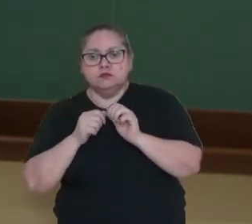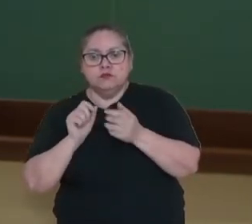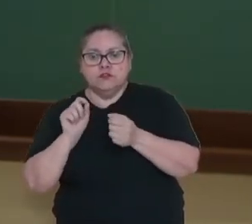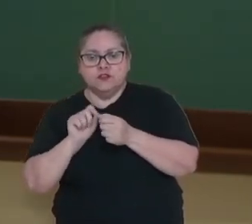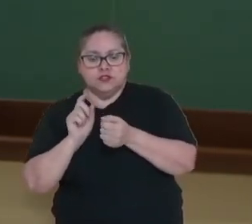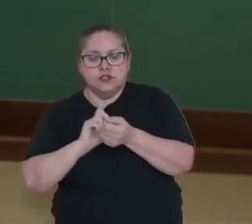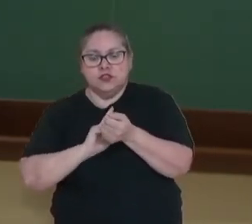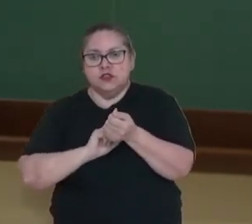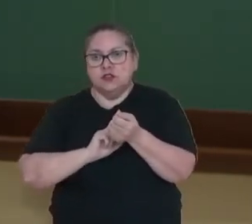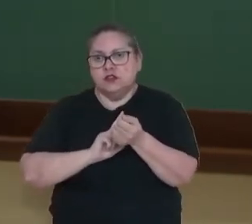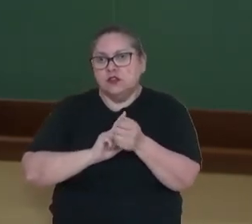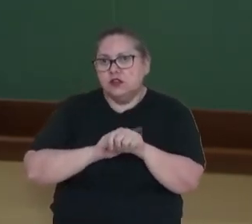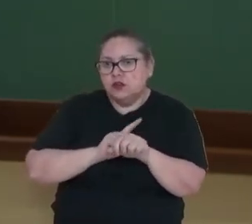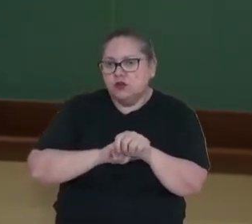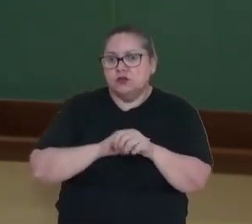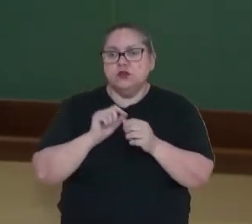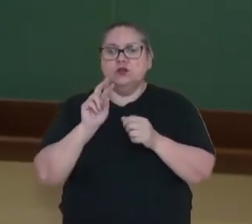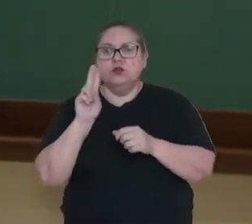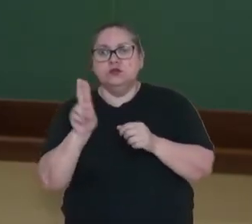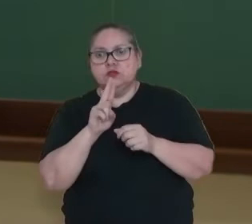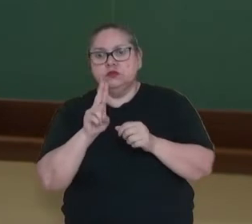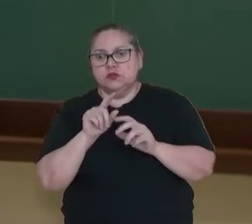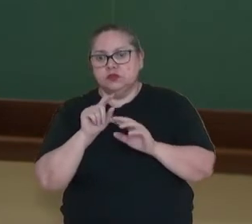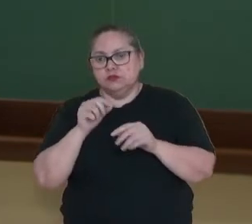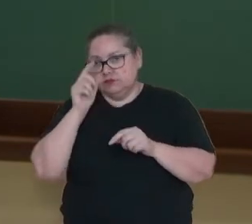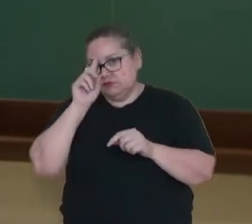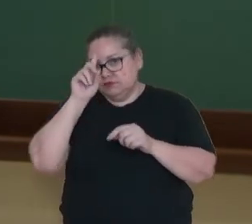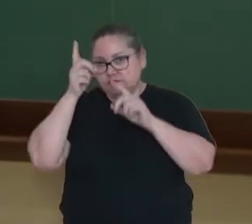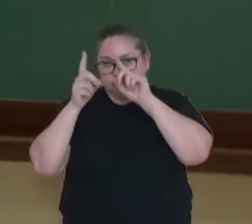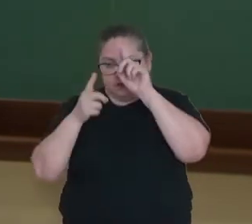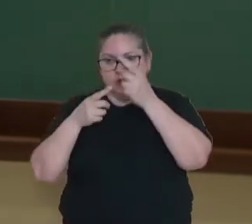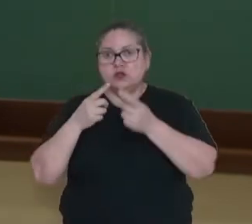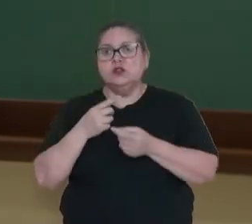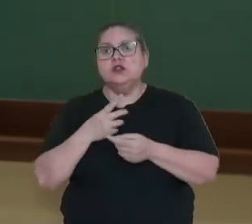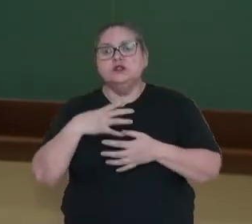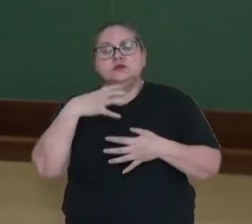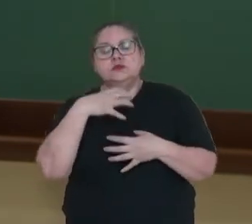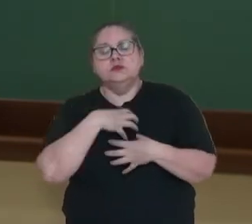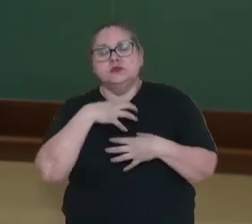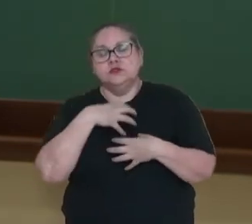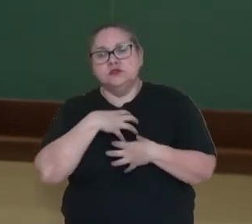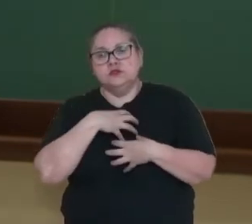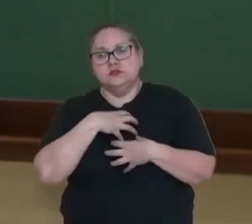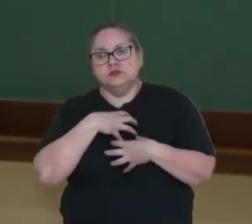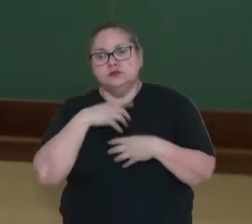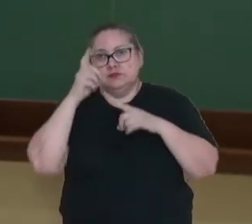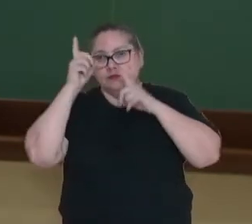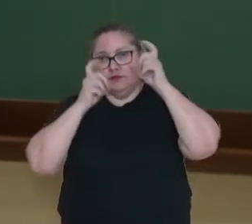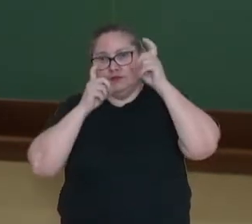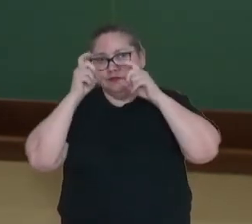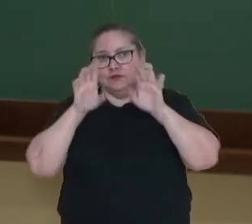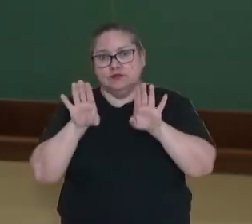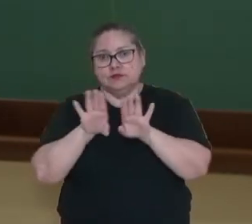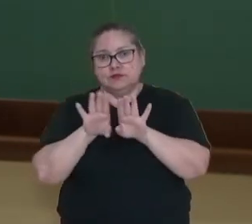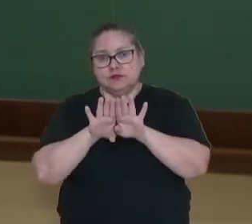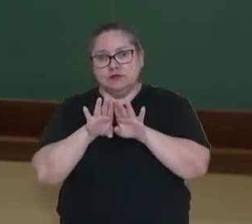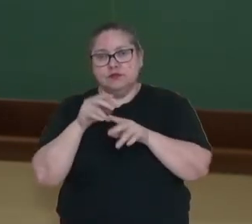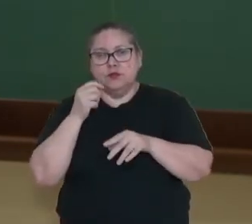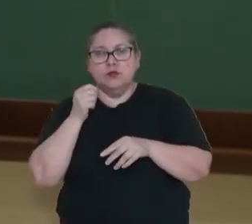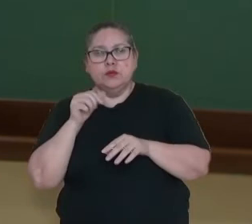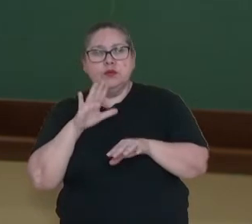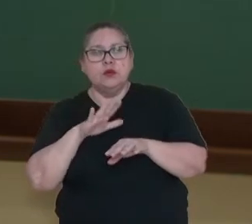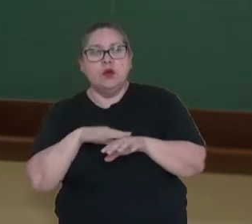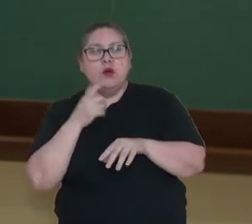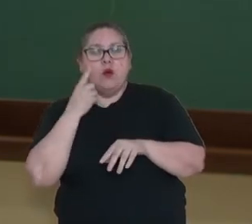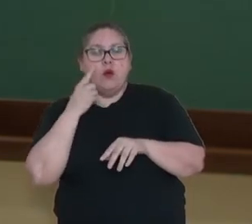improvisar um movimento, utilizamos da nossa criatividade. E os sentimentos e expressões faciais, esse a gente vai ver um pouquinho melhor.